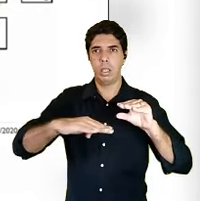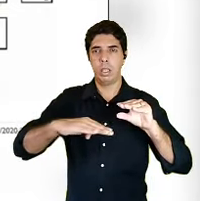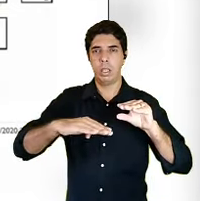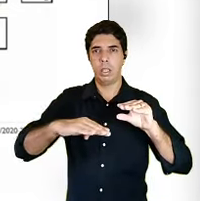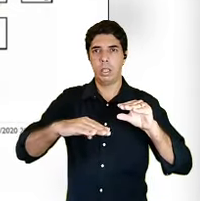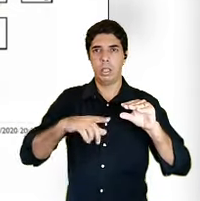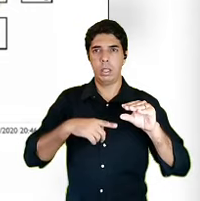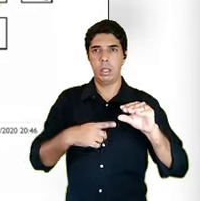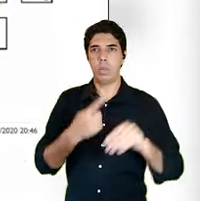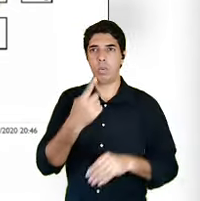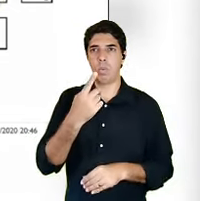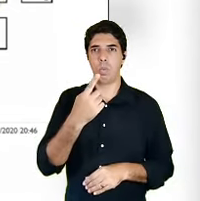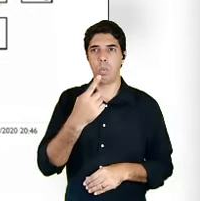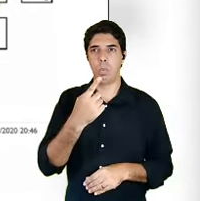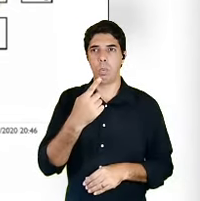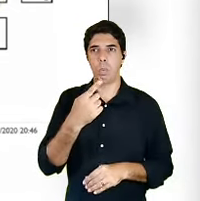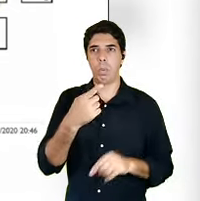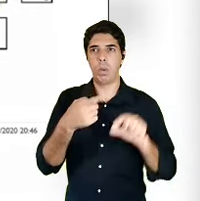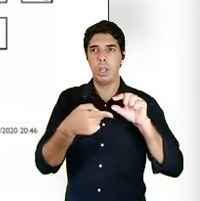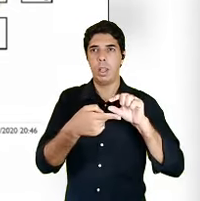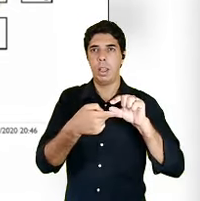Tem uma linhazinha aqui, ó,